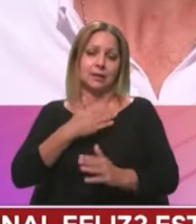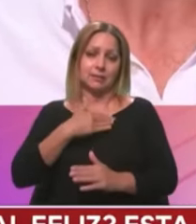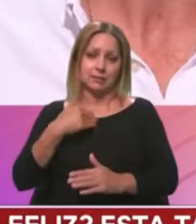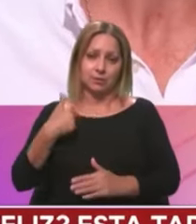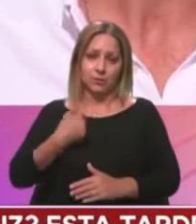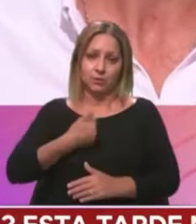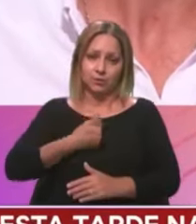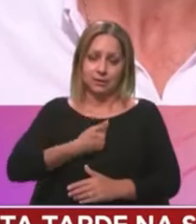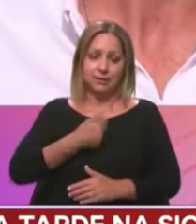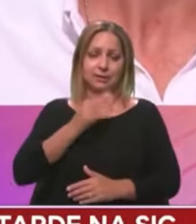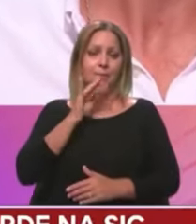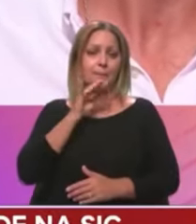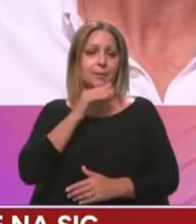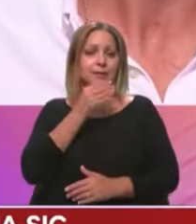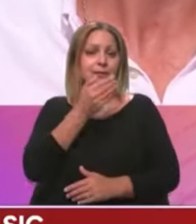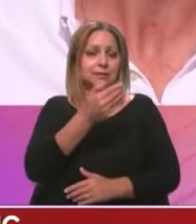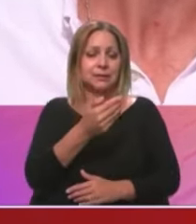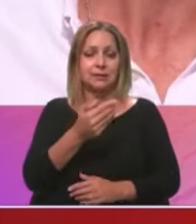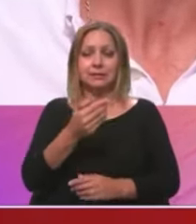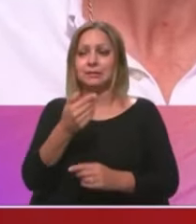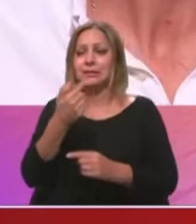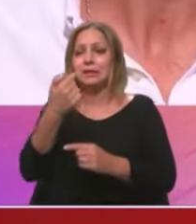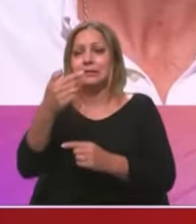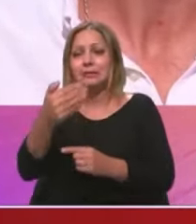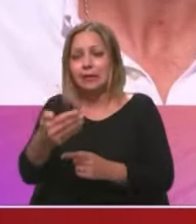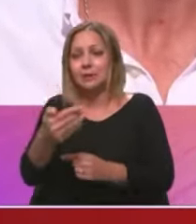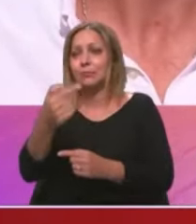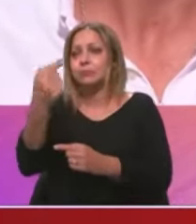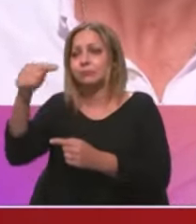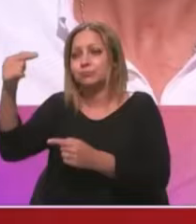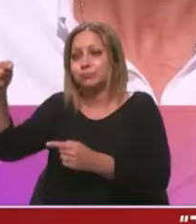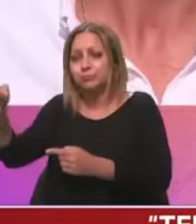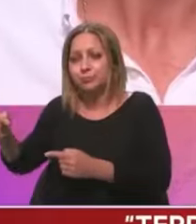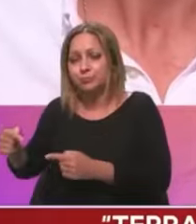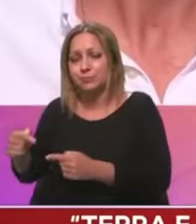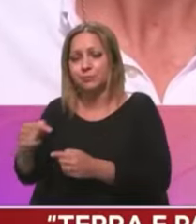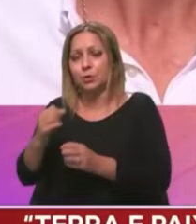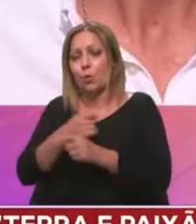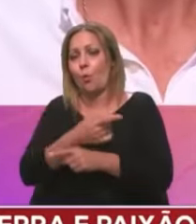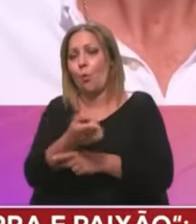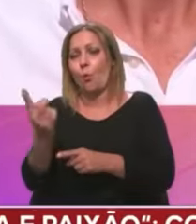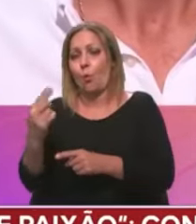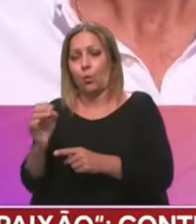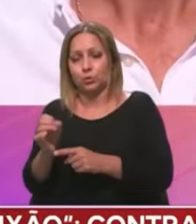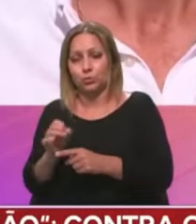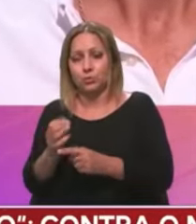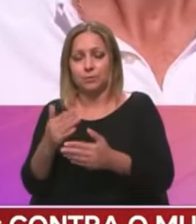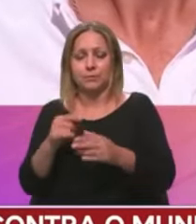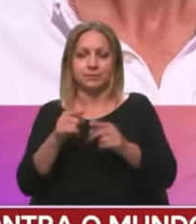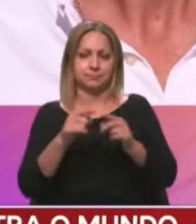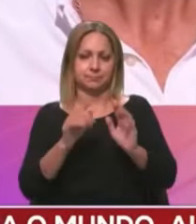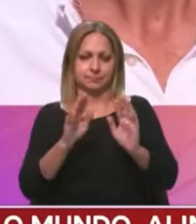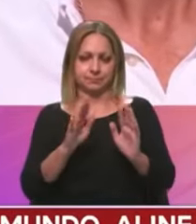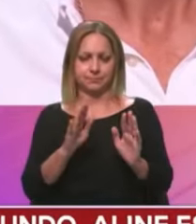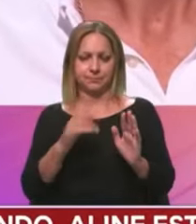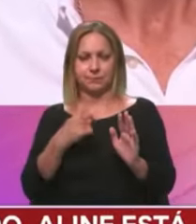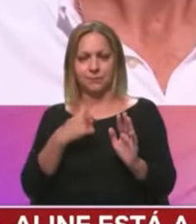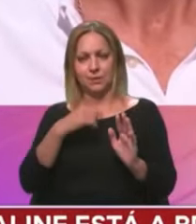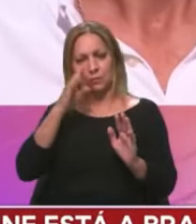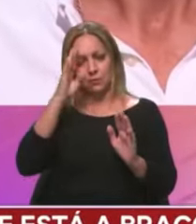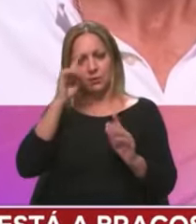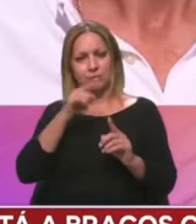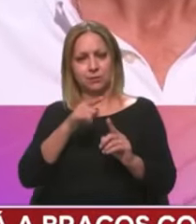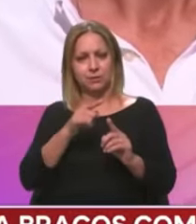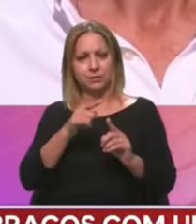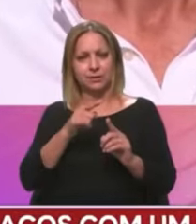ter mil uma coisas que que há muita gente que não as tem por isso mas ó Luís do que eu sei foi o luí que